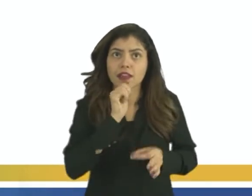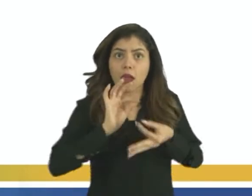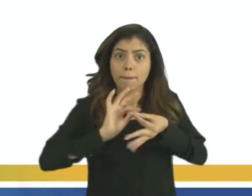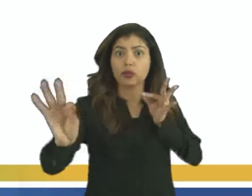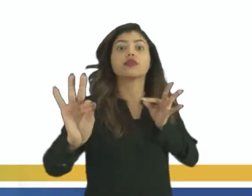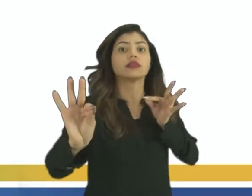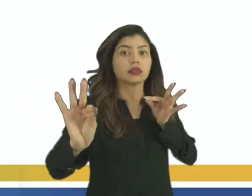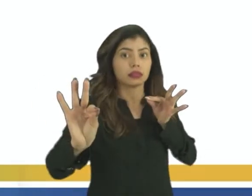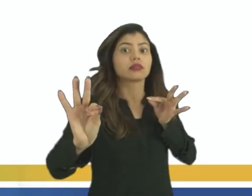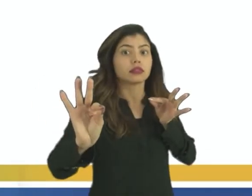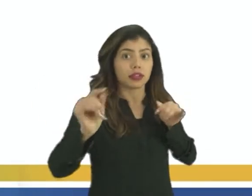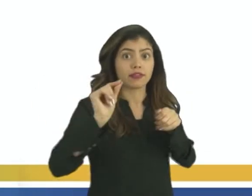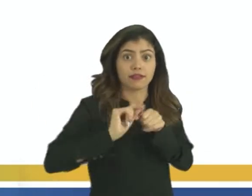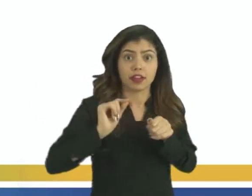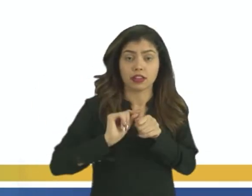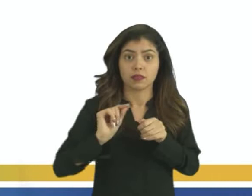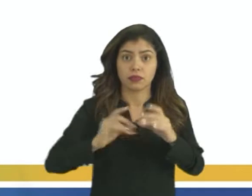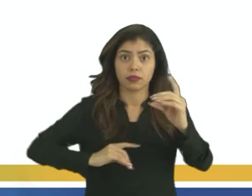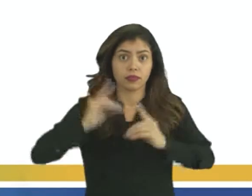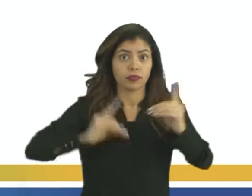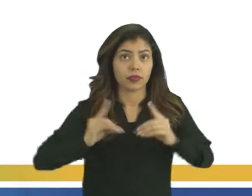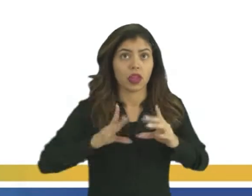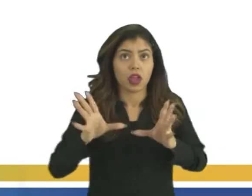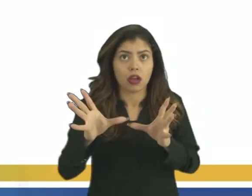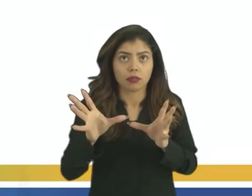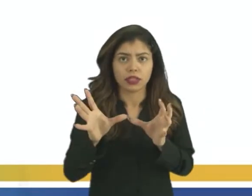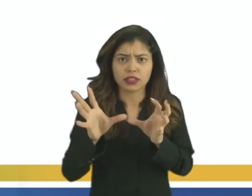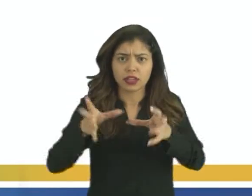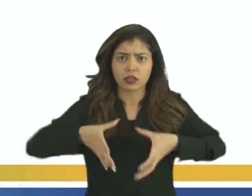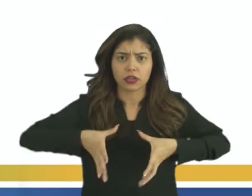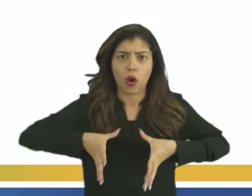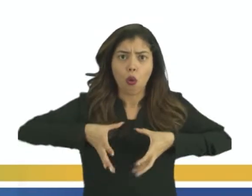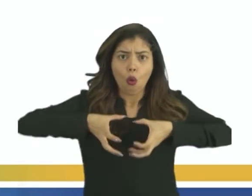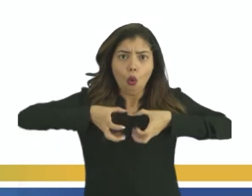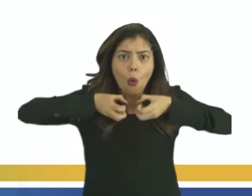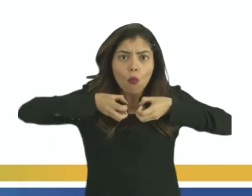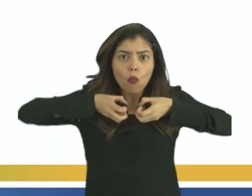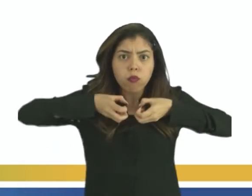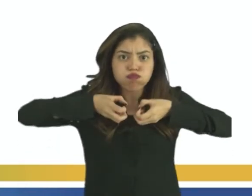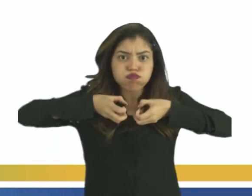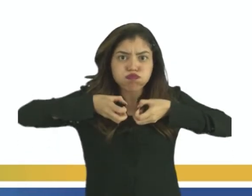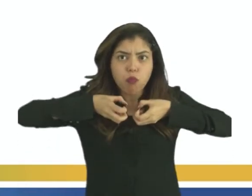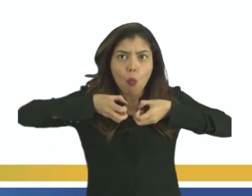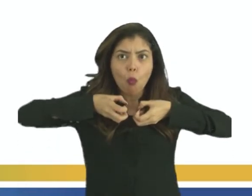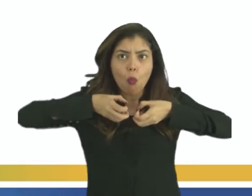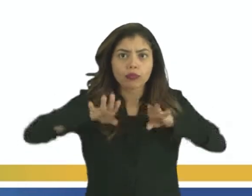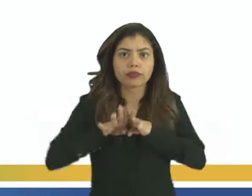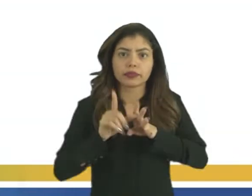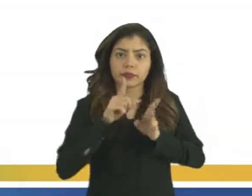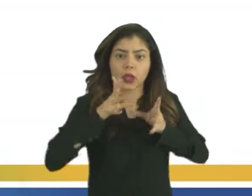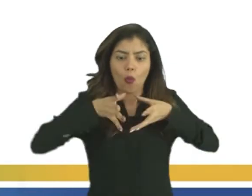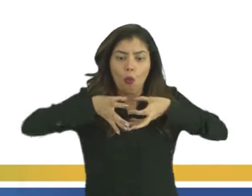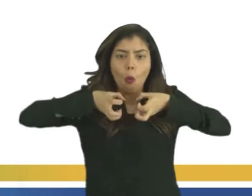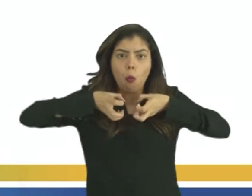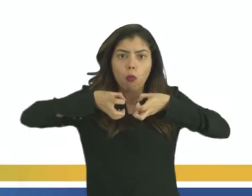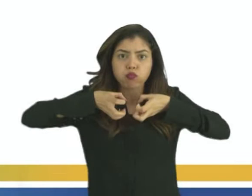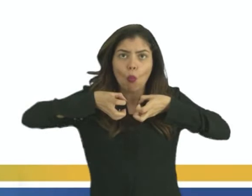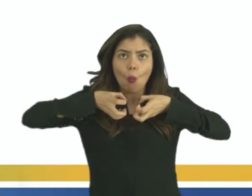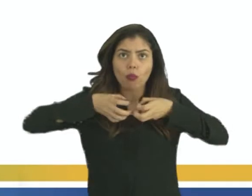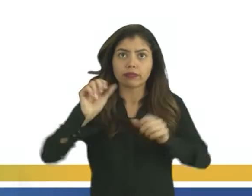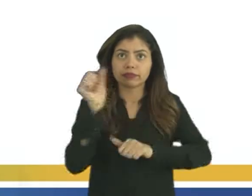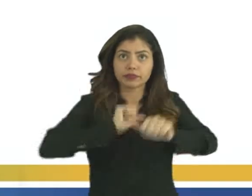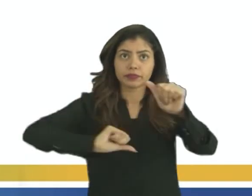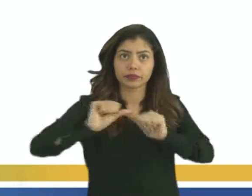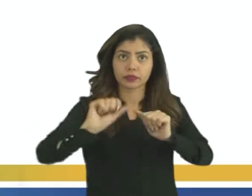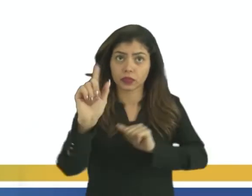quem normalmente faz os hormônios, ou seja, atrofia os testículos. Além disso, o excesso de testosterona pode ser convertido em